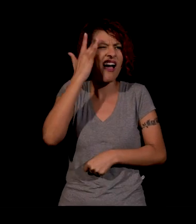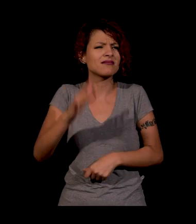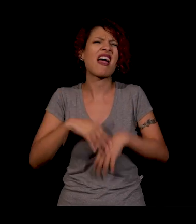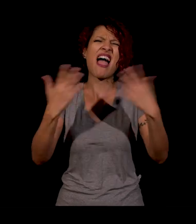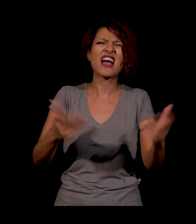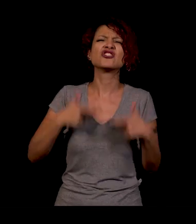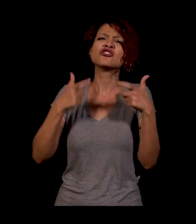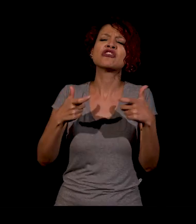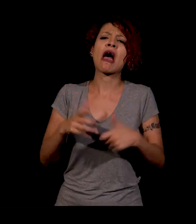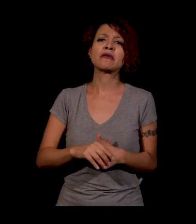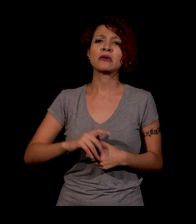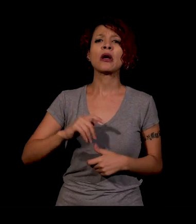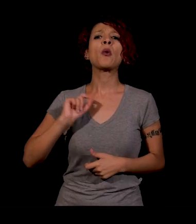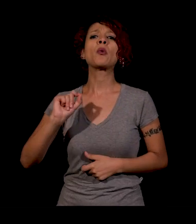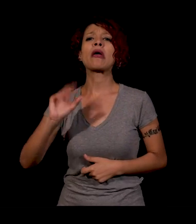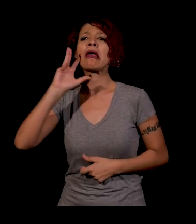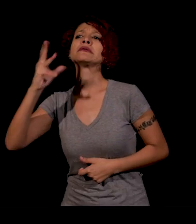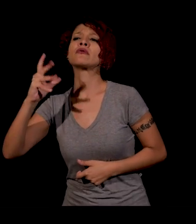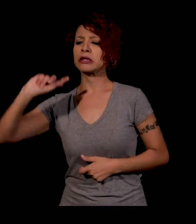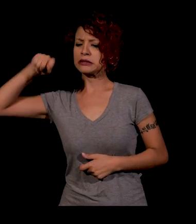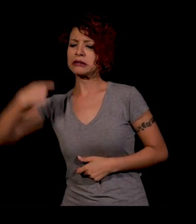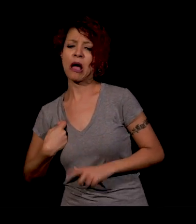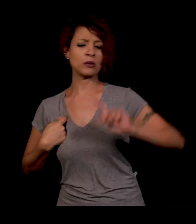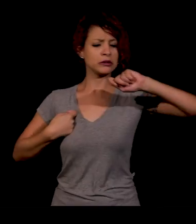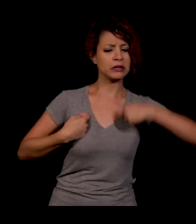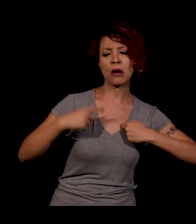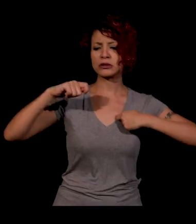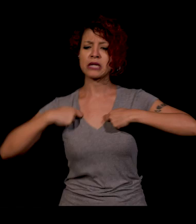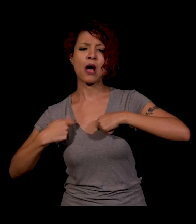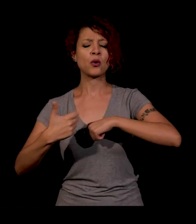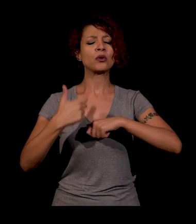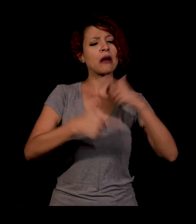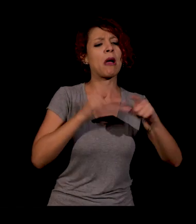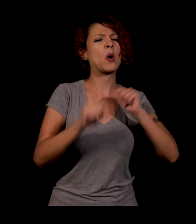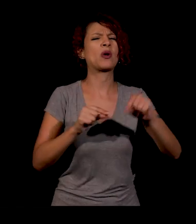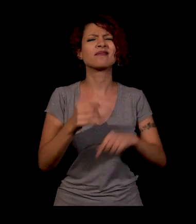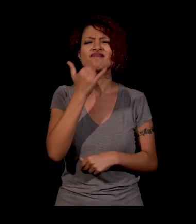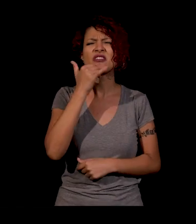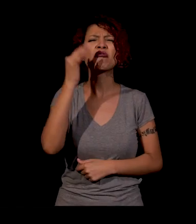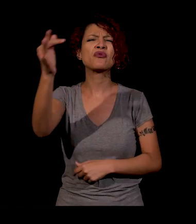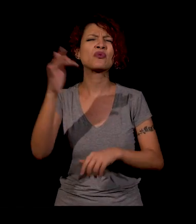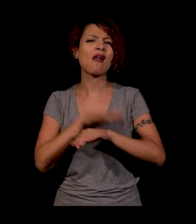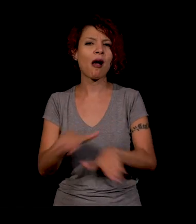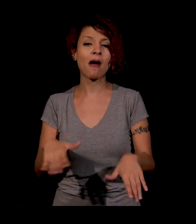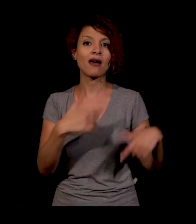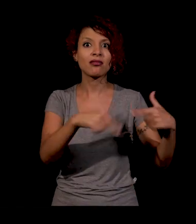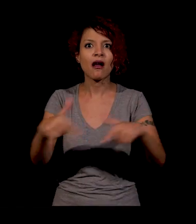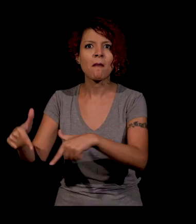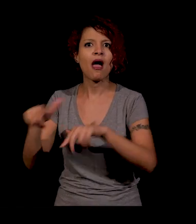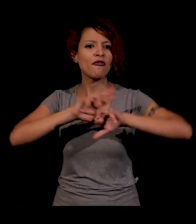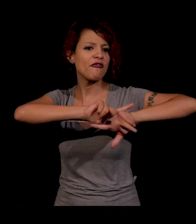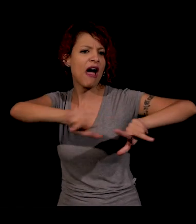esse negócio de você ter que decidir, colocar uma legenda do que você é. Acho que isso vai acabar, na verdade, no futuro. A gente vai fazer um monte de